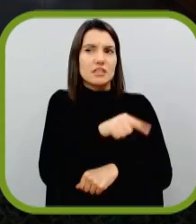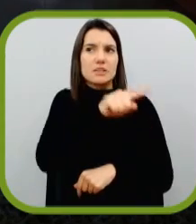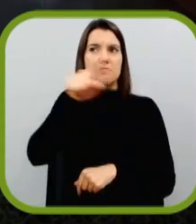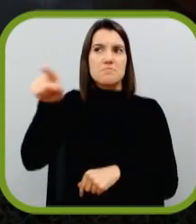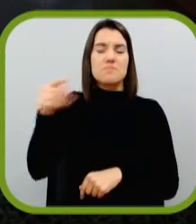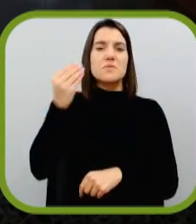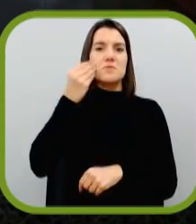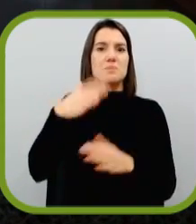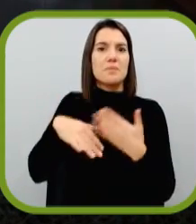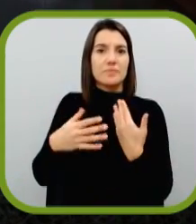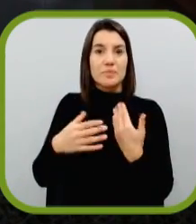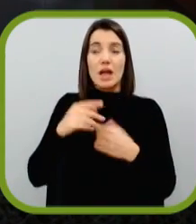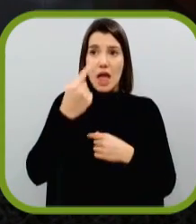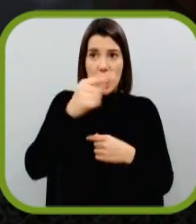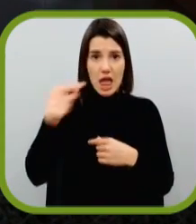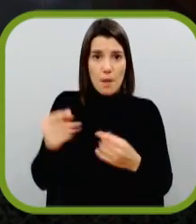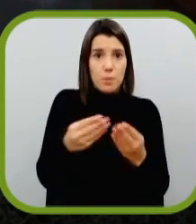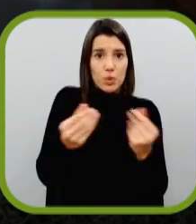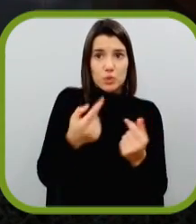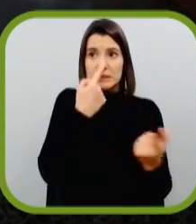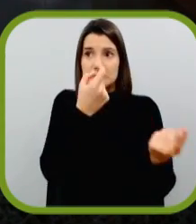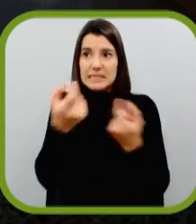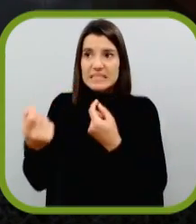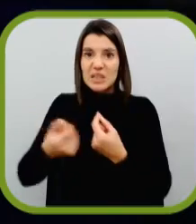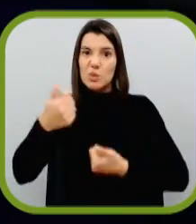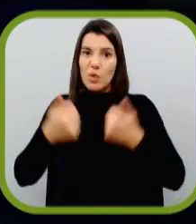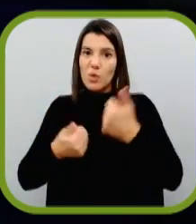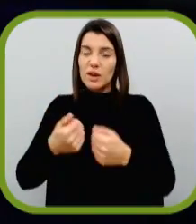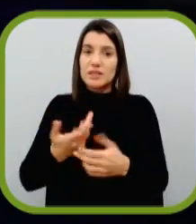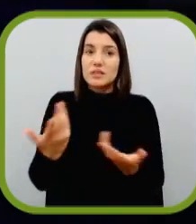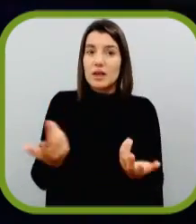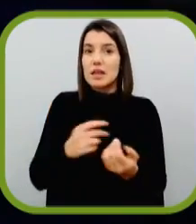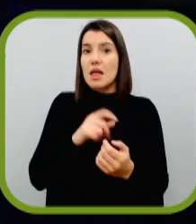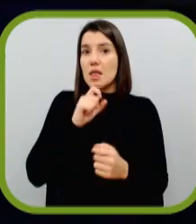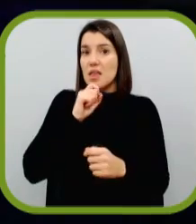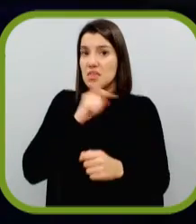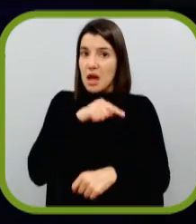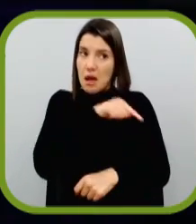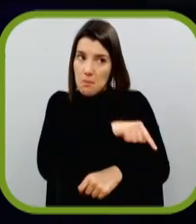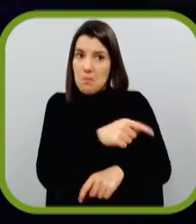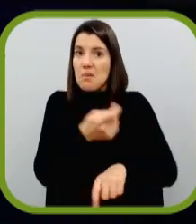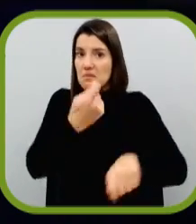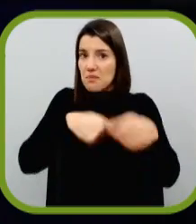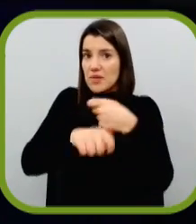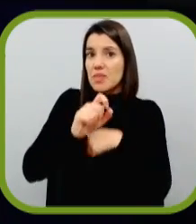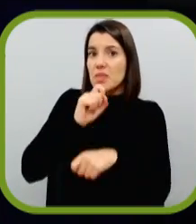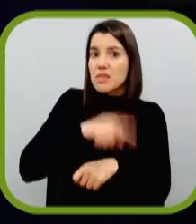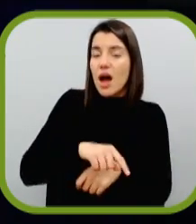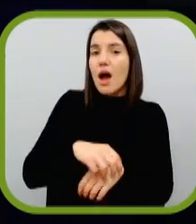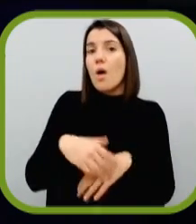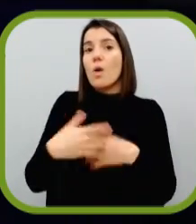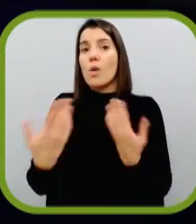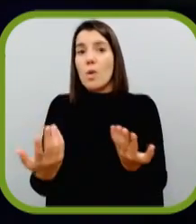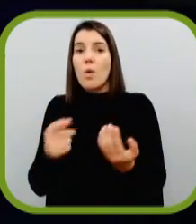se efetivamente existem produtos ou serviços concorrentes que permitam a introdução desse